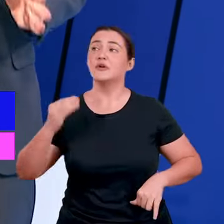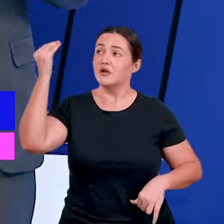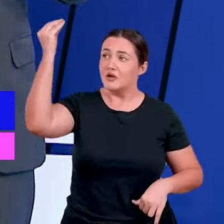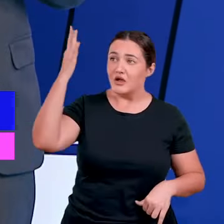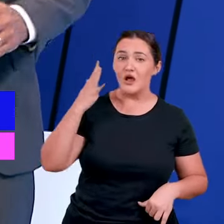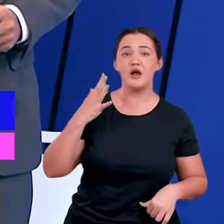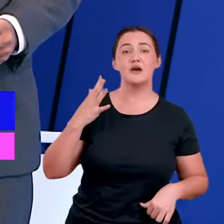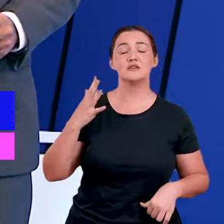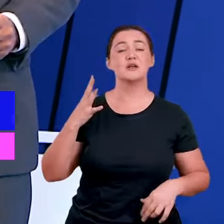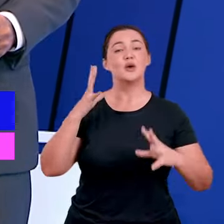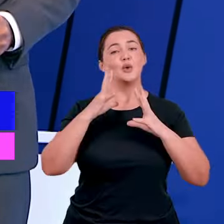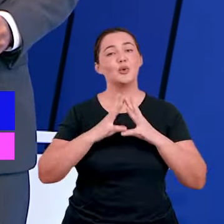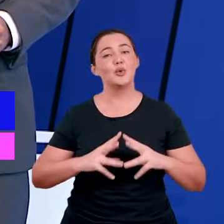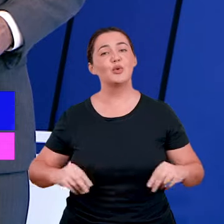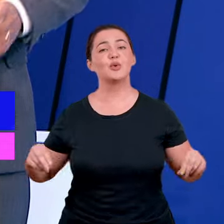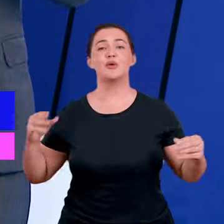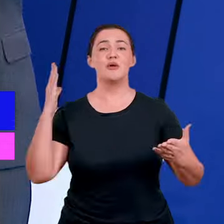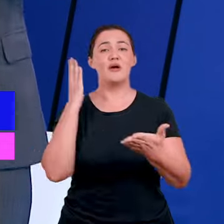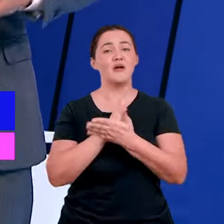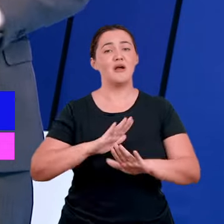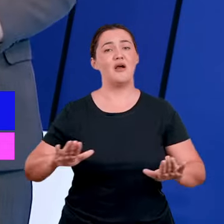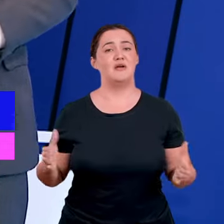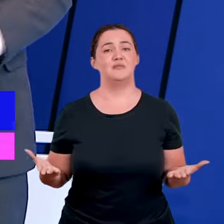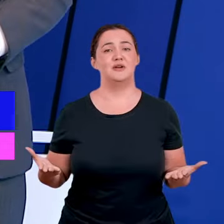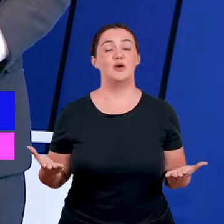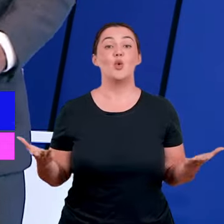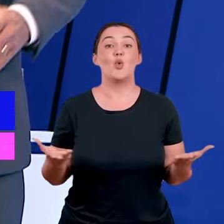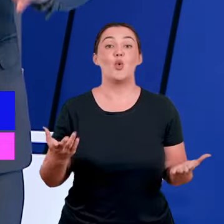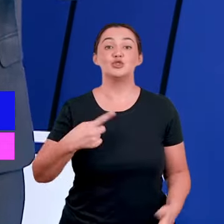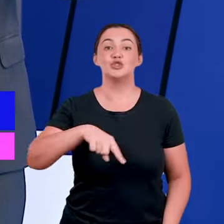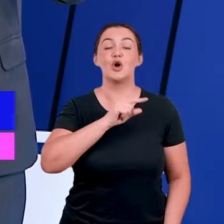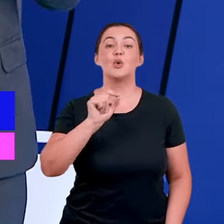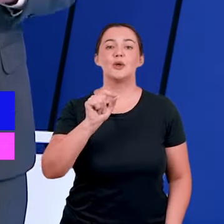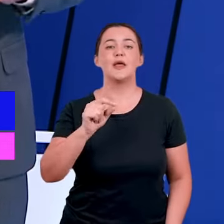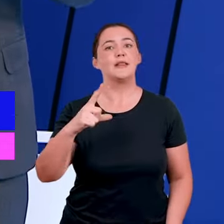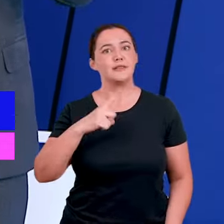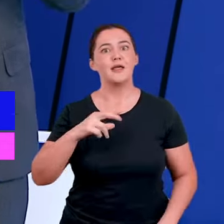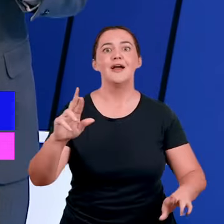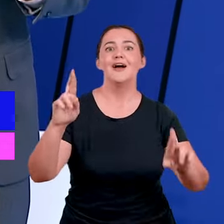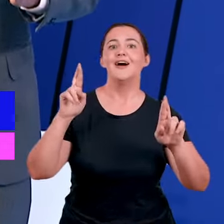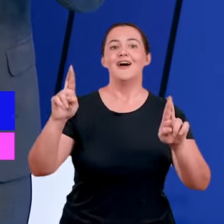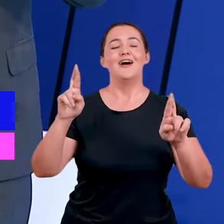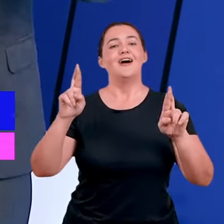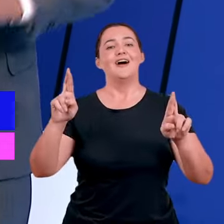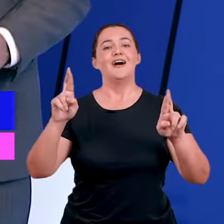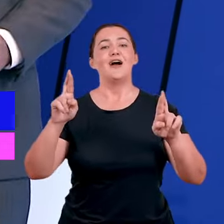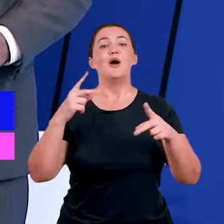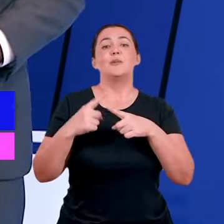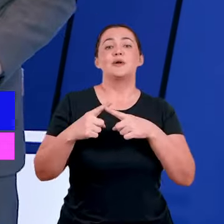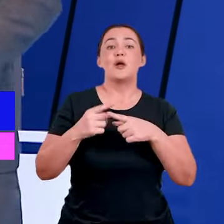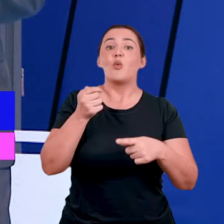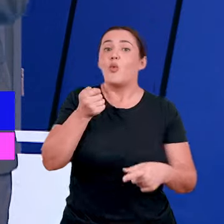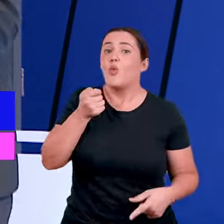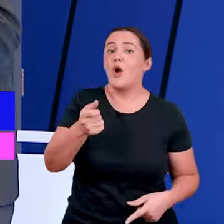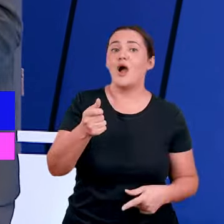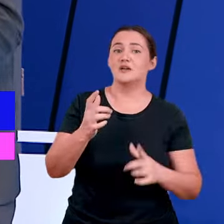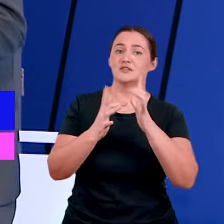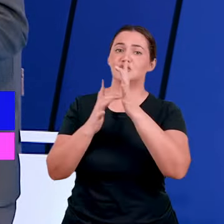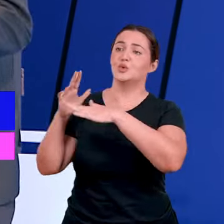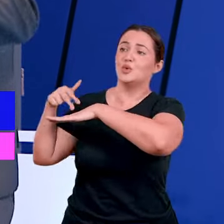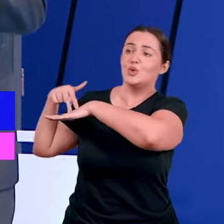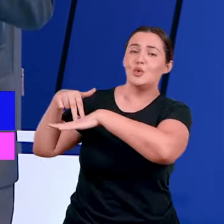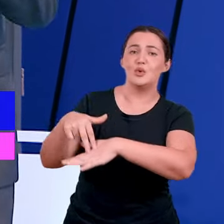essa graça existe. Nós podemos levantar os nossos olhos, porque a nossa redenção se aproxima e